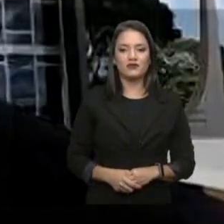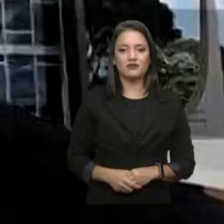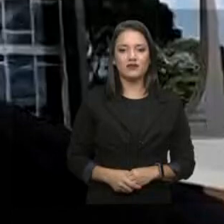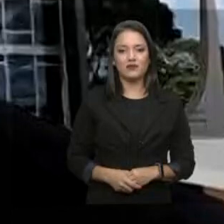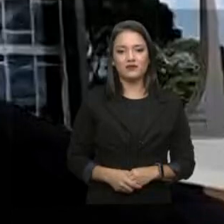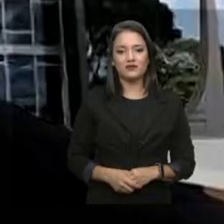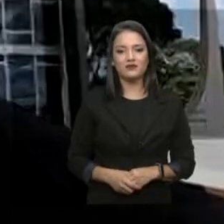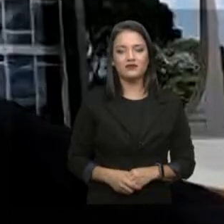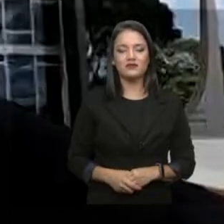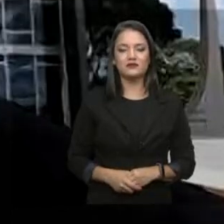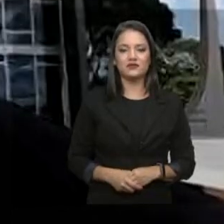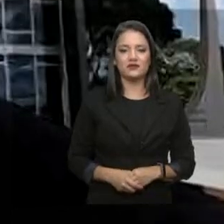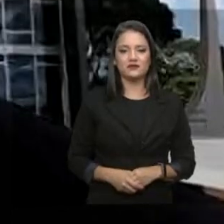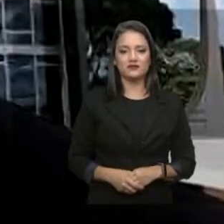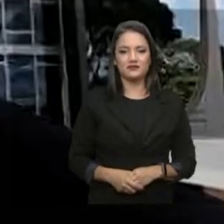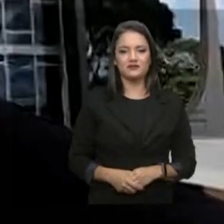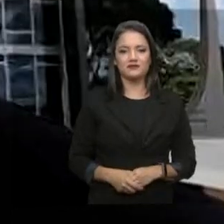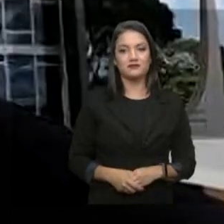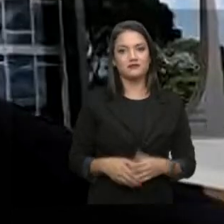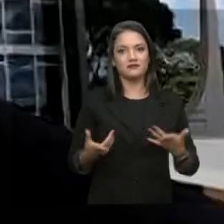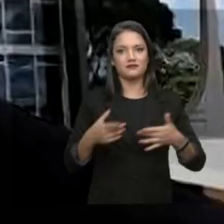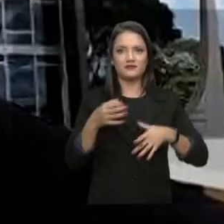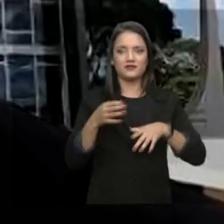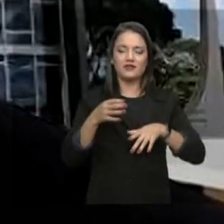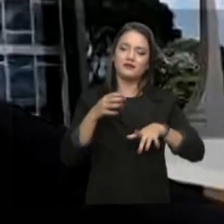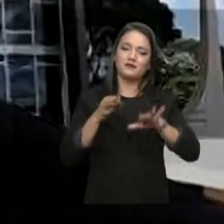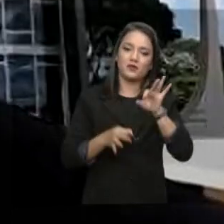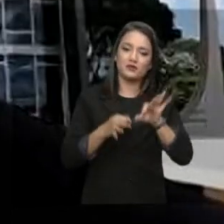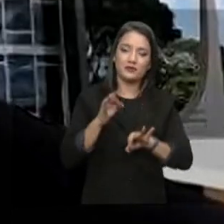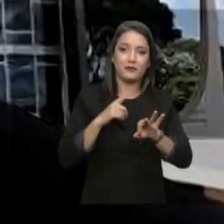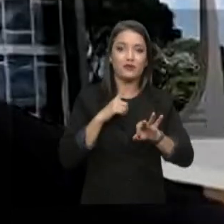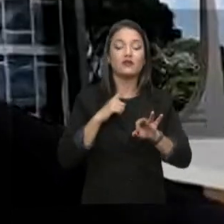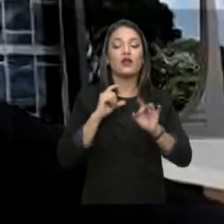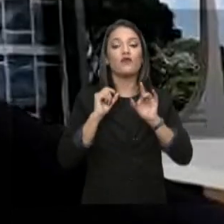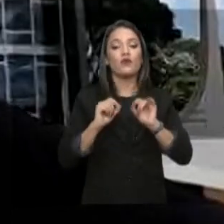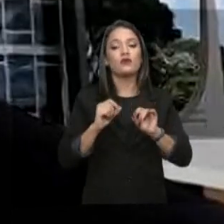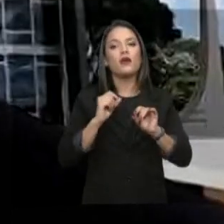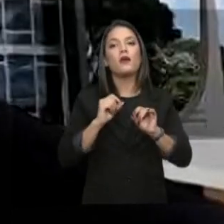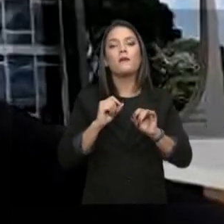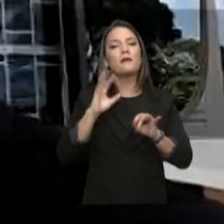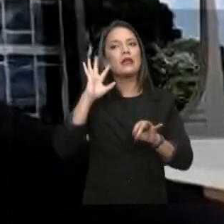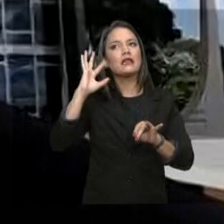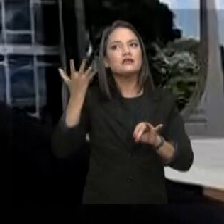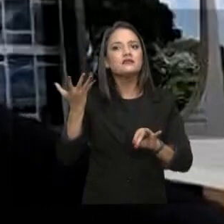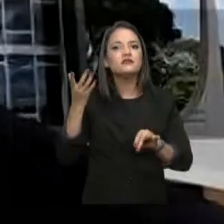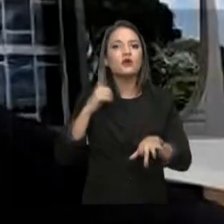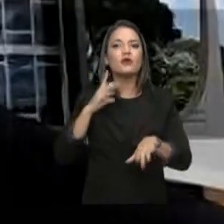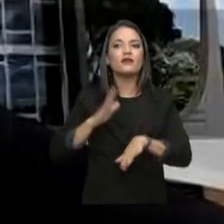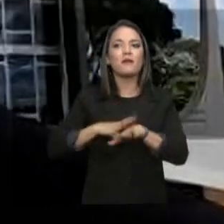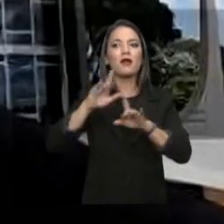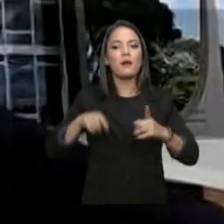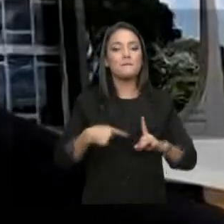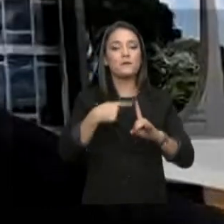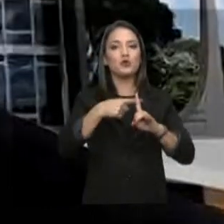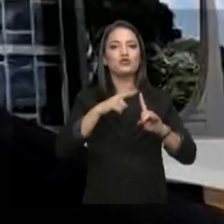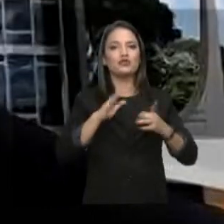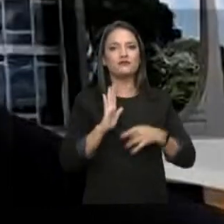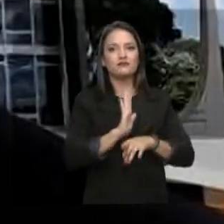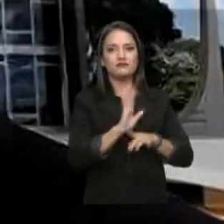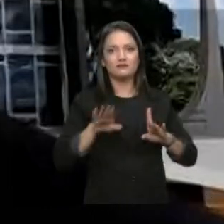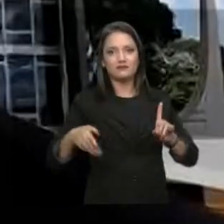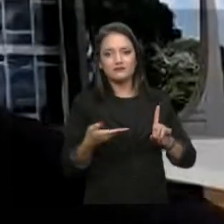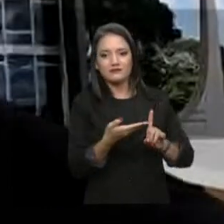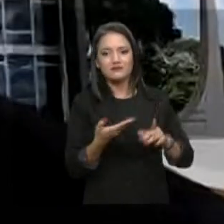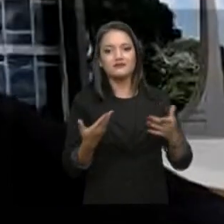em caso fronteiriço, o resultado do julgamento foi proclamado no sentido de privilegiar a interpretação mais favorável ao réu, cuja parte dispositiva foi por mim